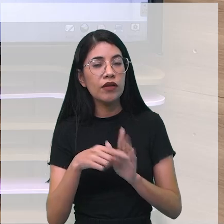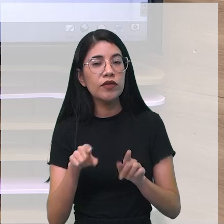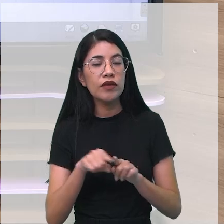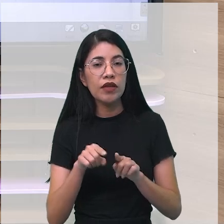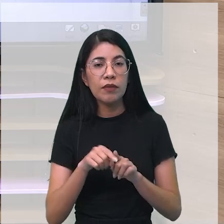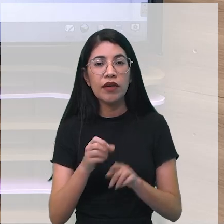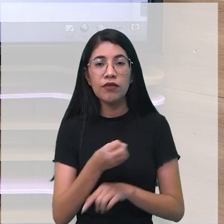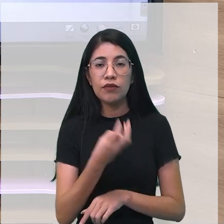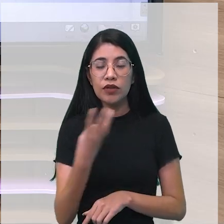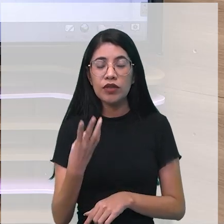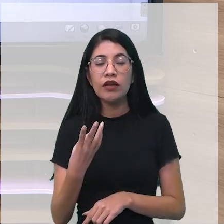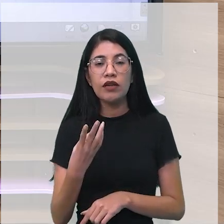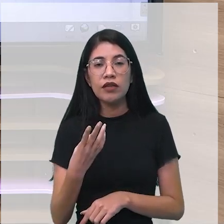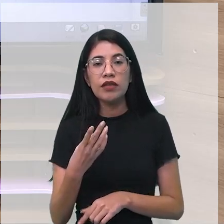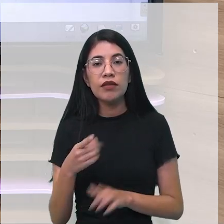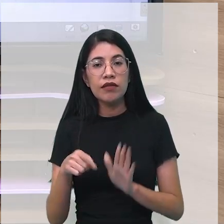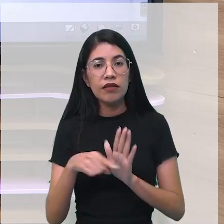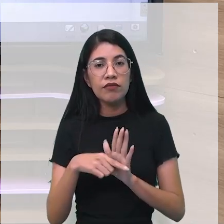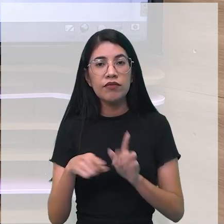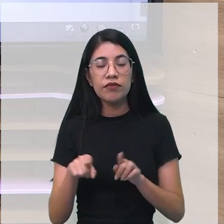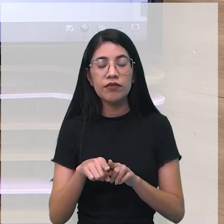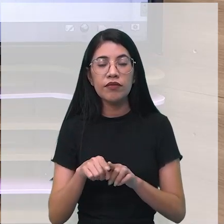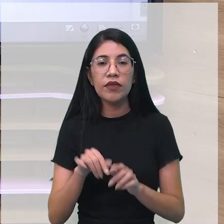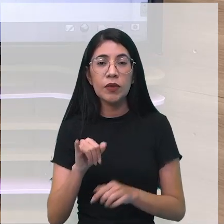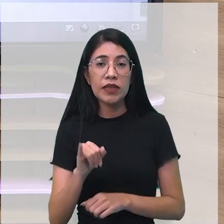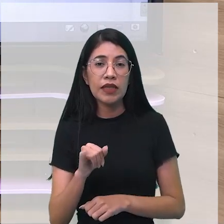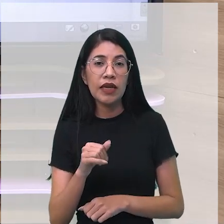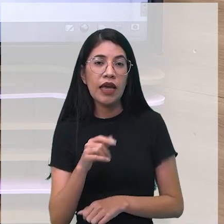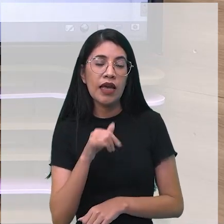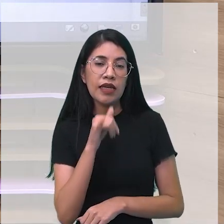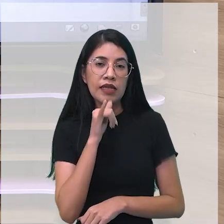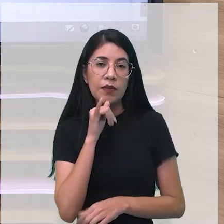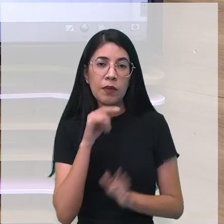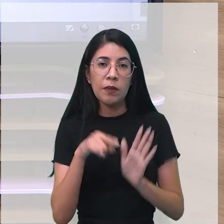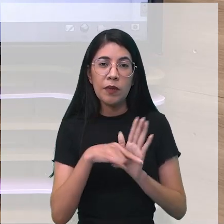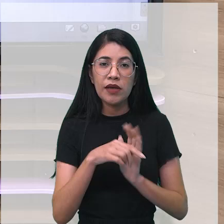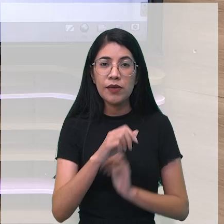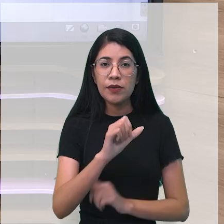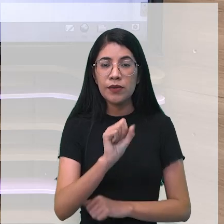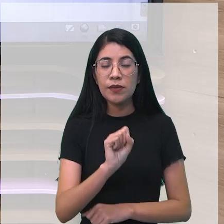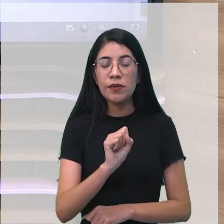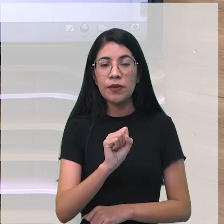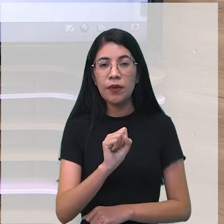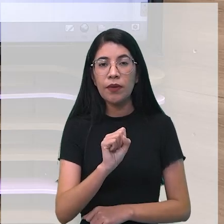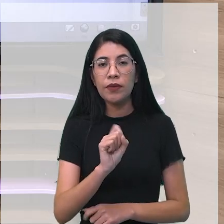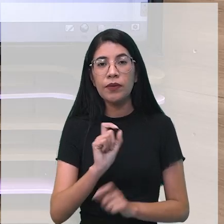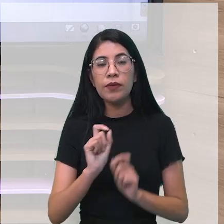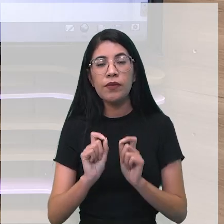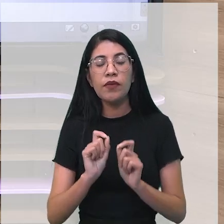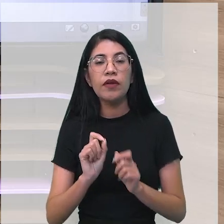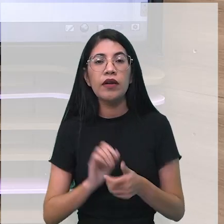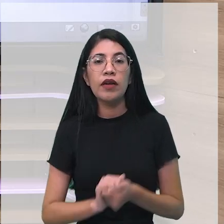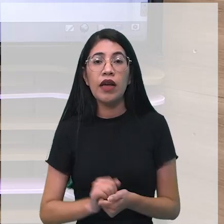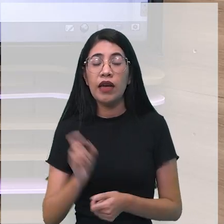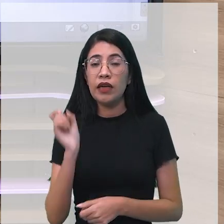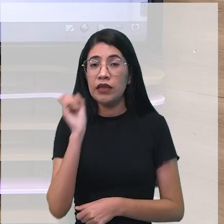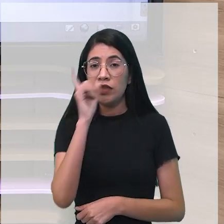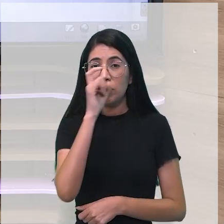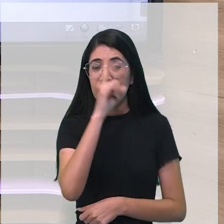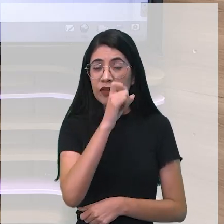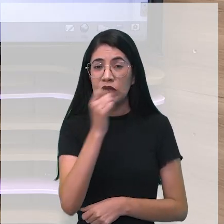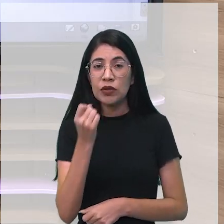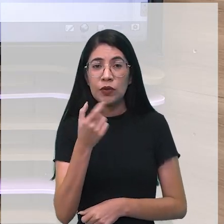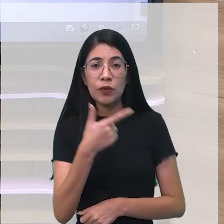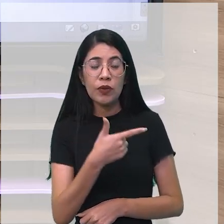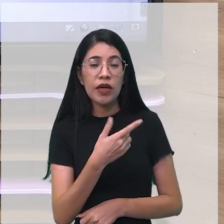também Tudo bem então se eu tenho aqui -8 tá -8 é uma situação mais complicada